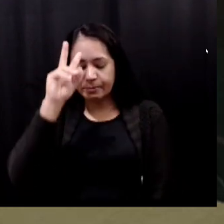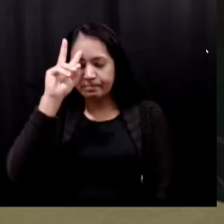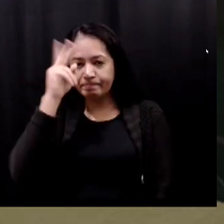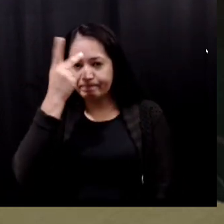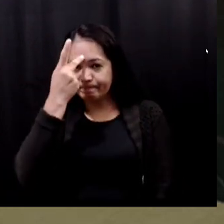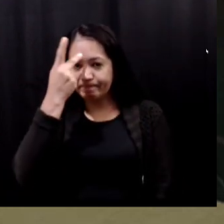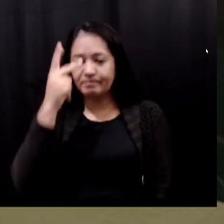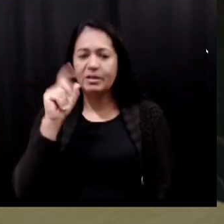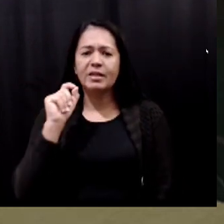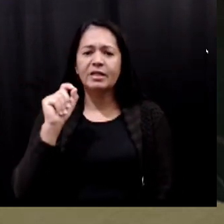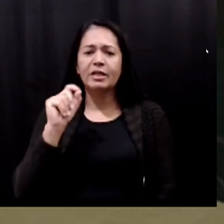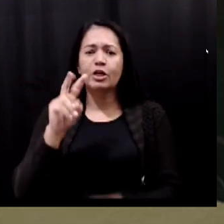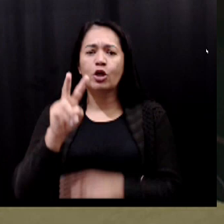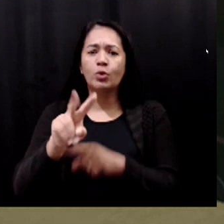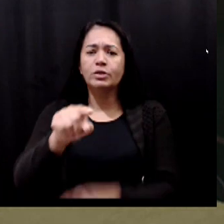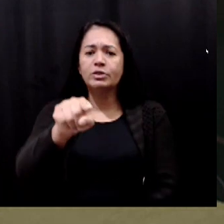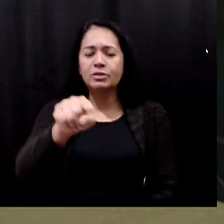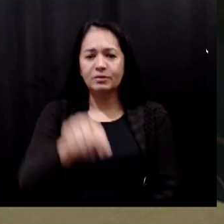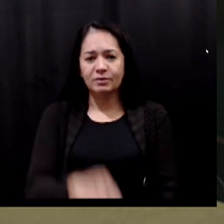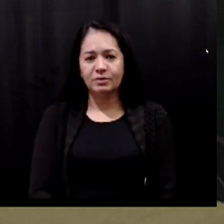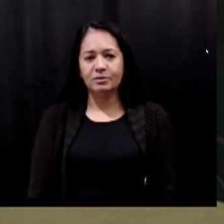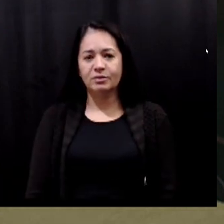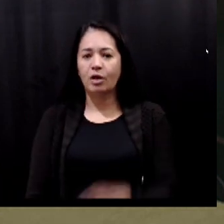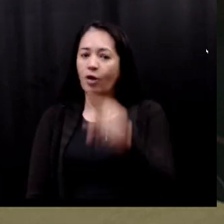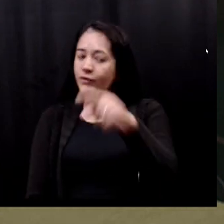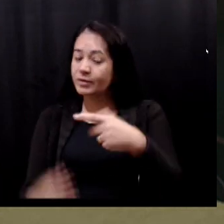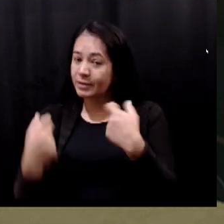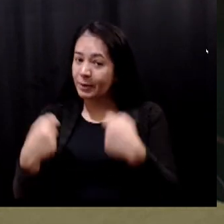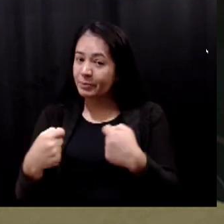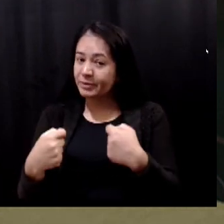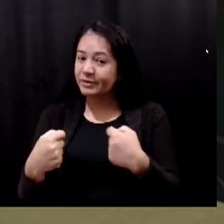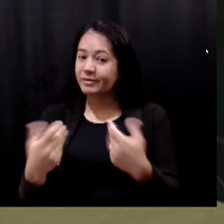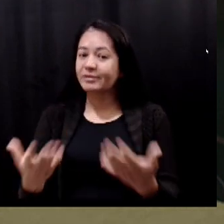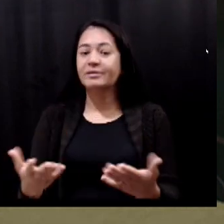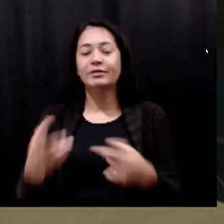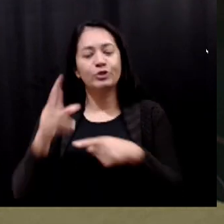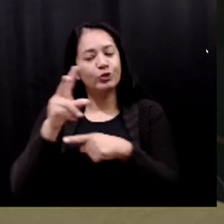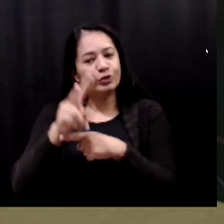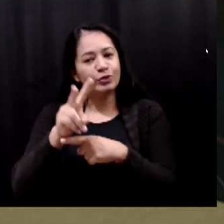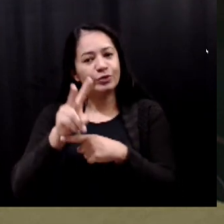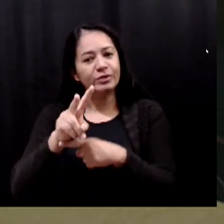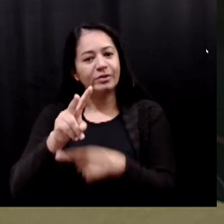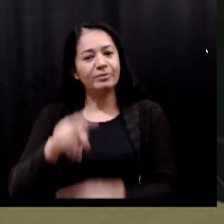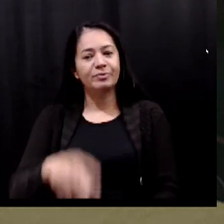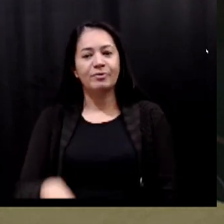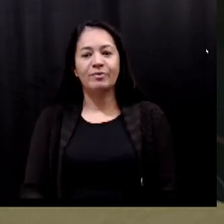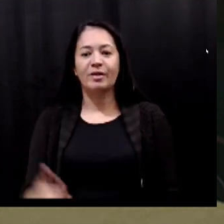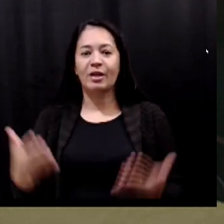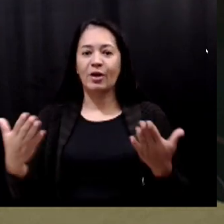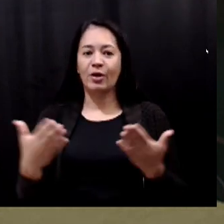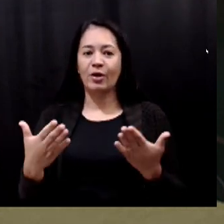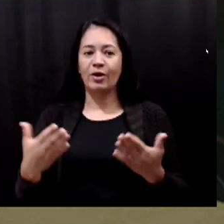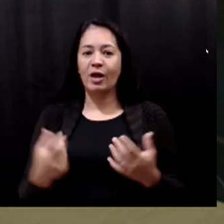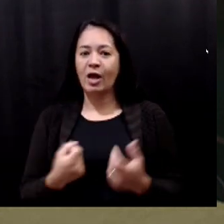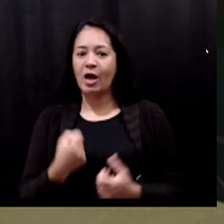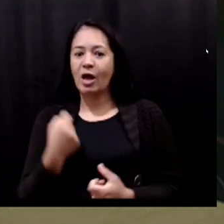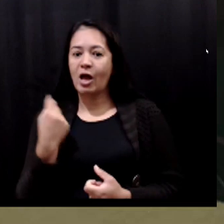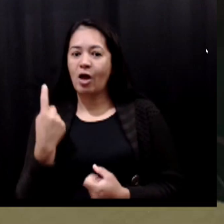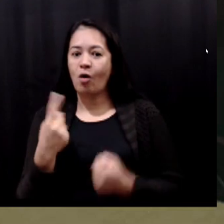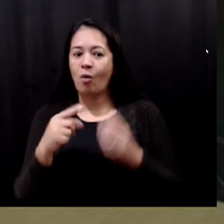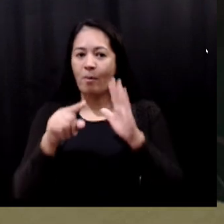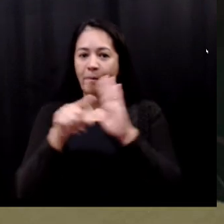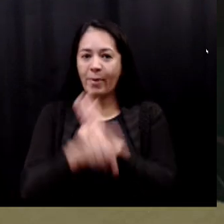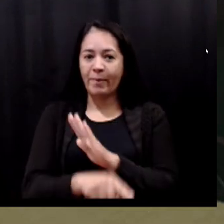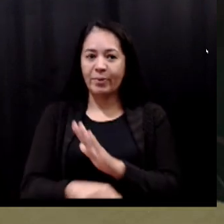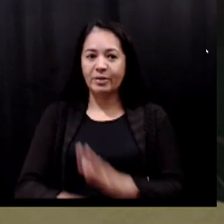de você? Você precisa se cuidar. Olha só, 8h41, a produção está avisando que nós temos algumas perguntas, então,